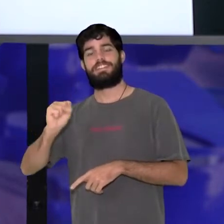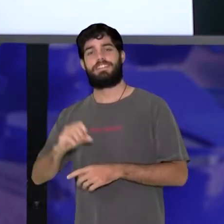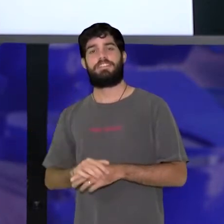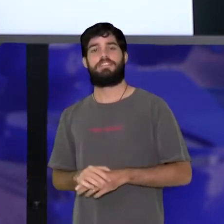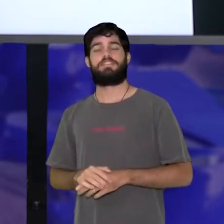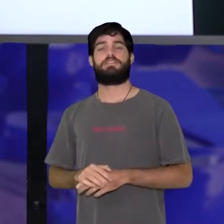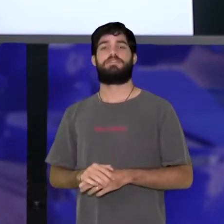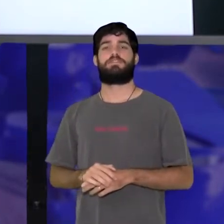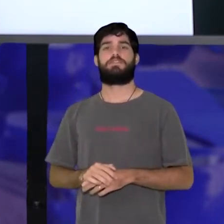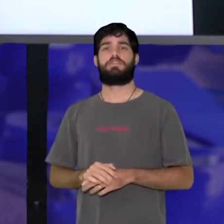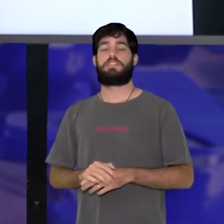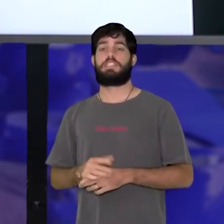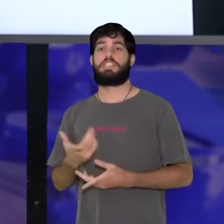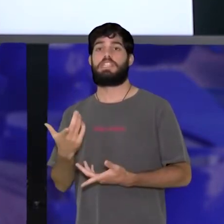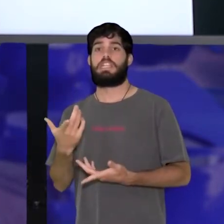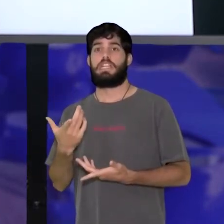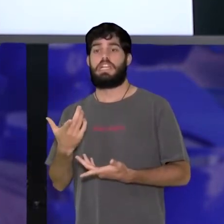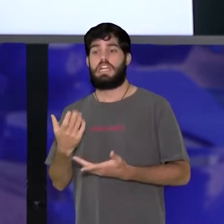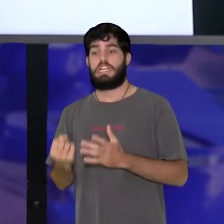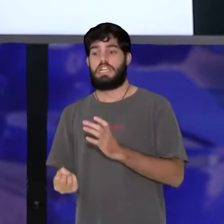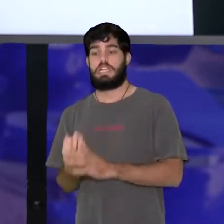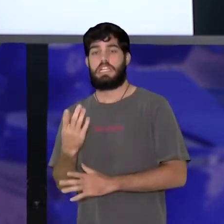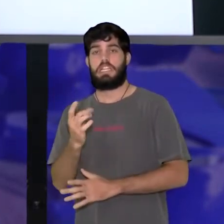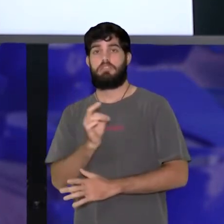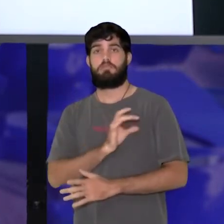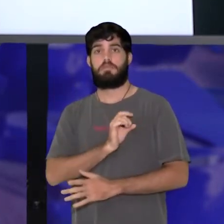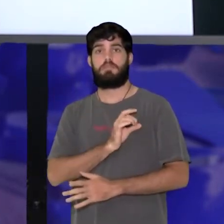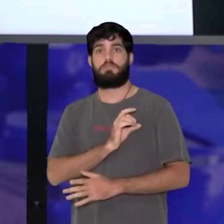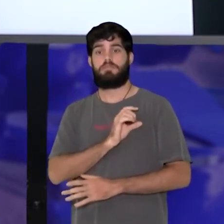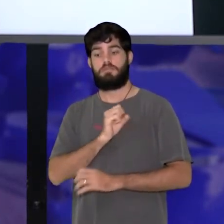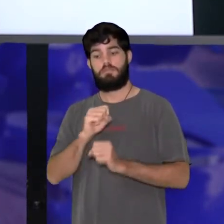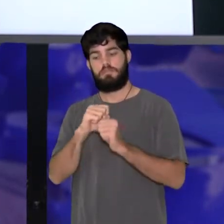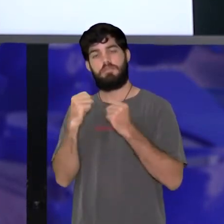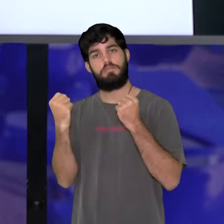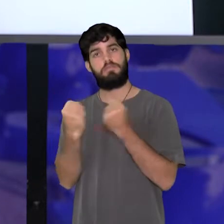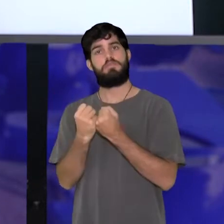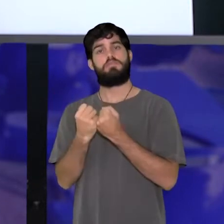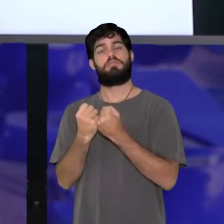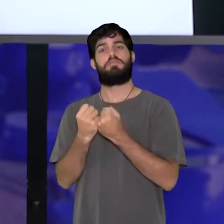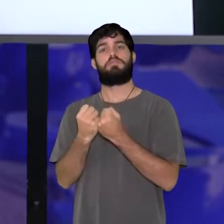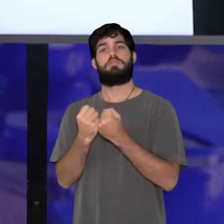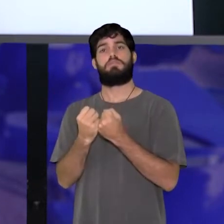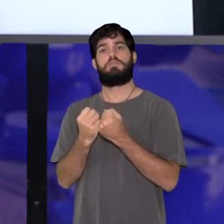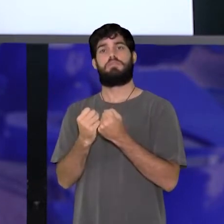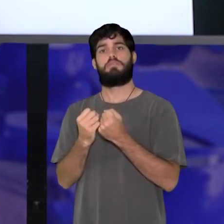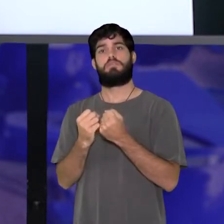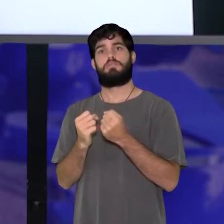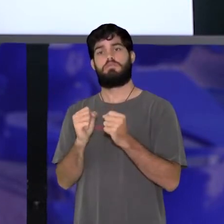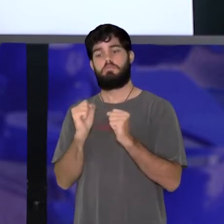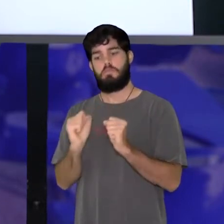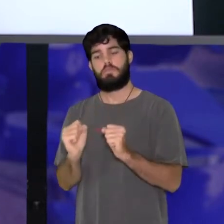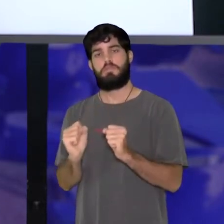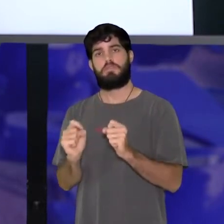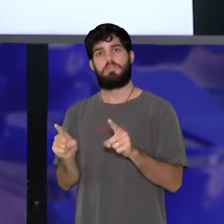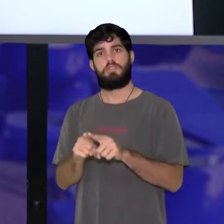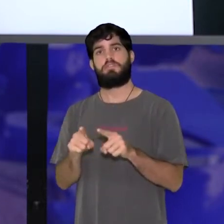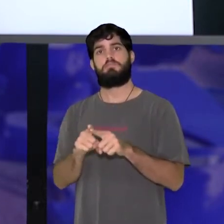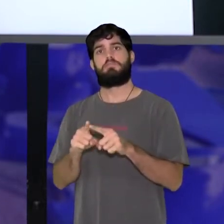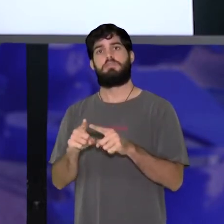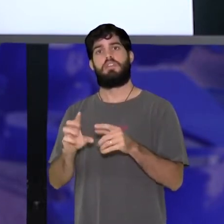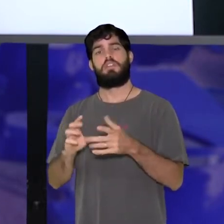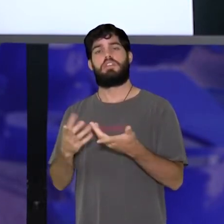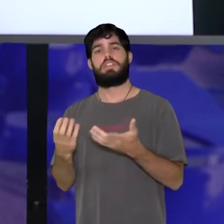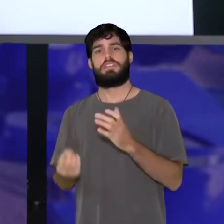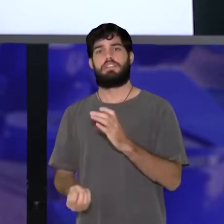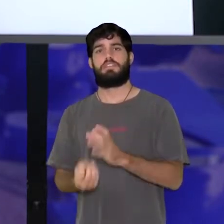Criar o medo para que a sociedade pudesse legitimar a produção de armas, isso principalmente nos